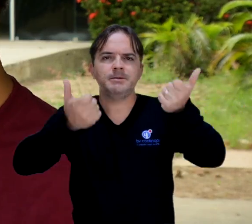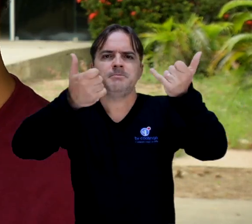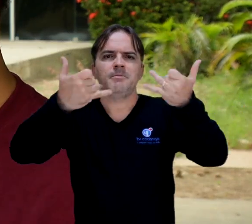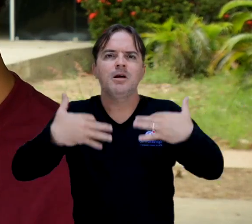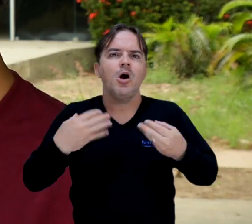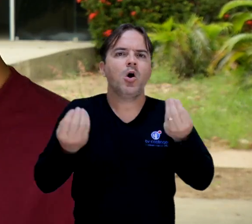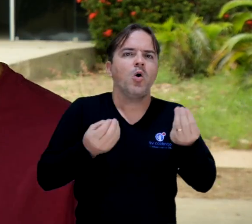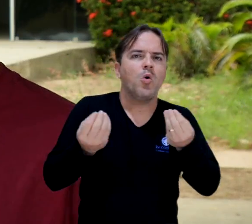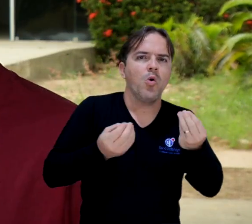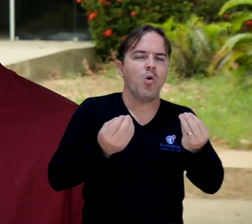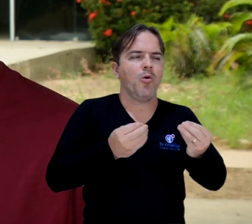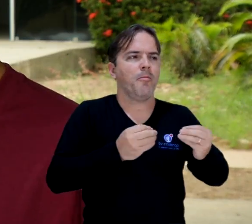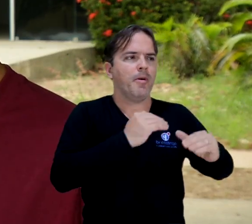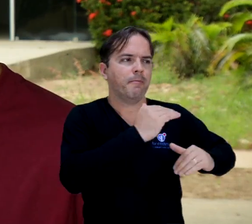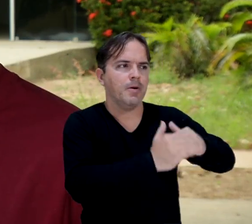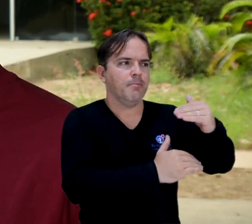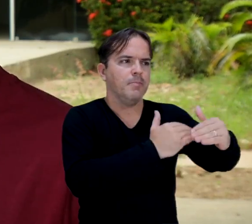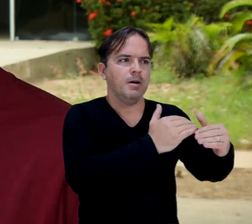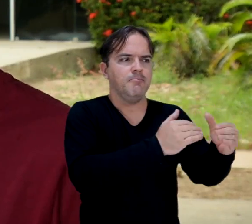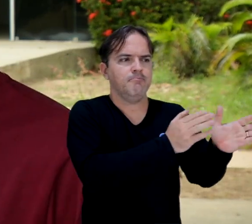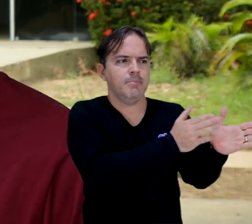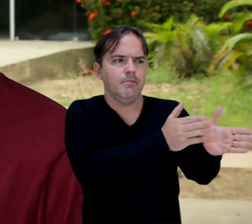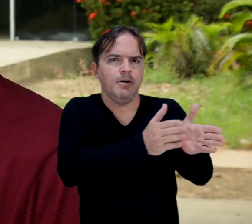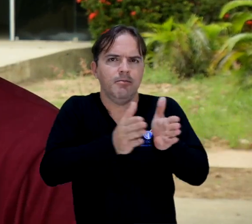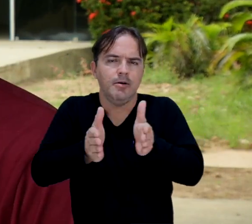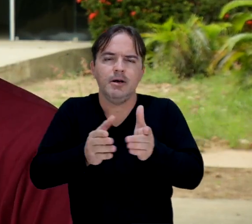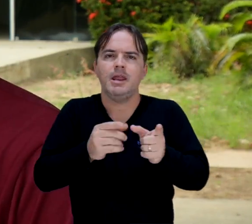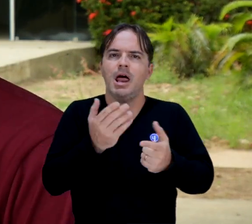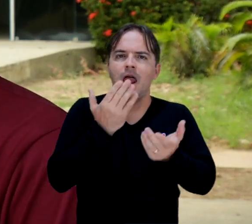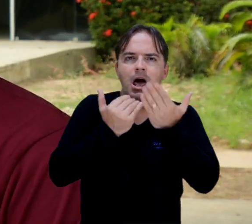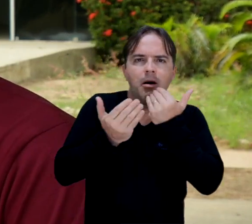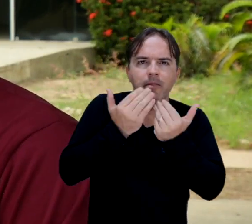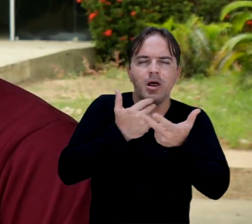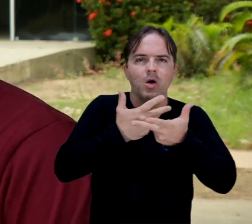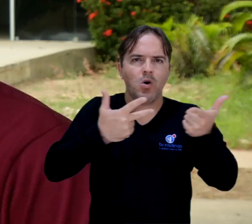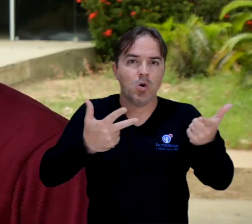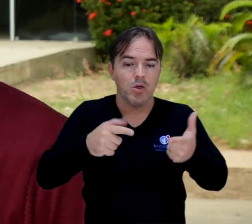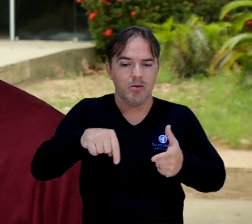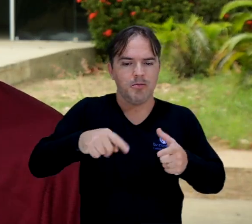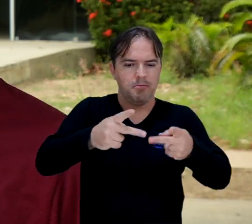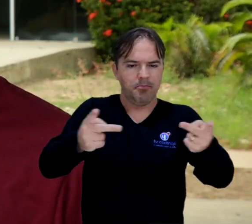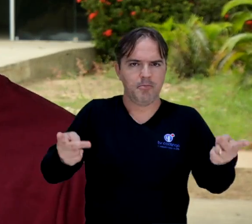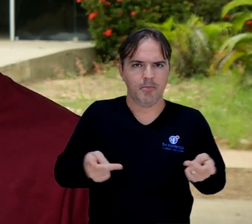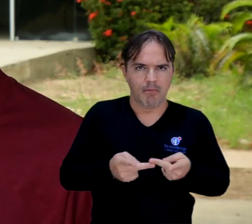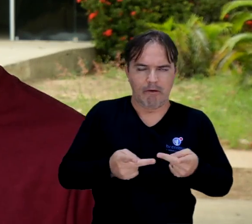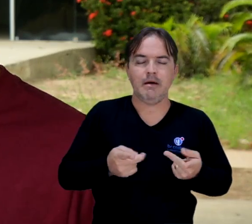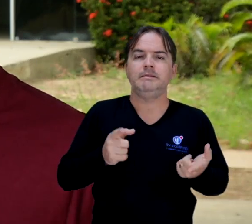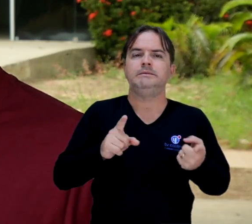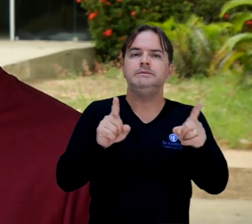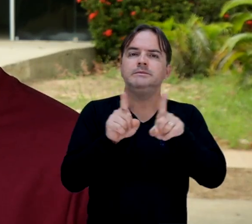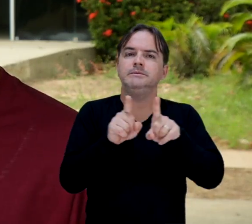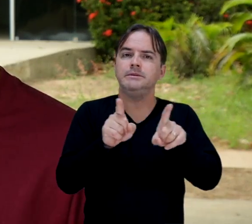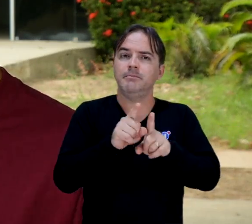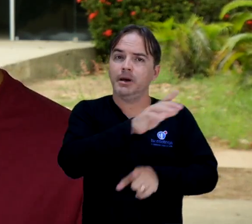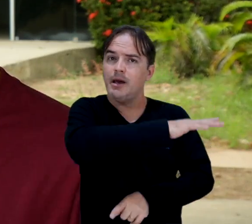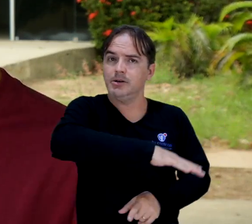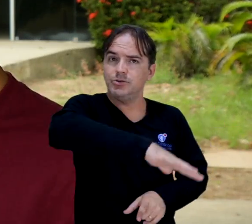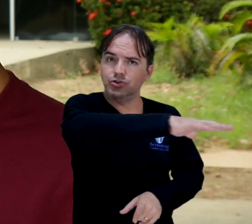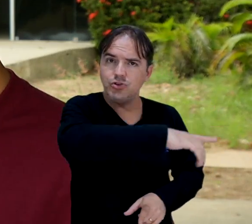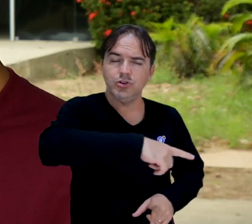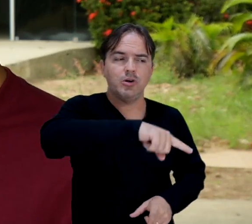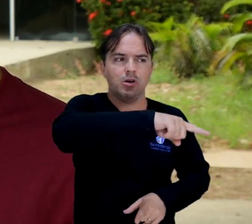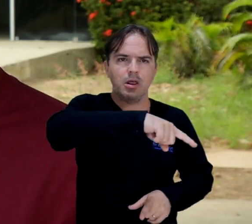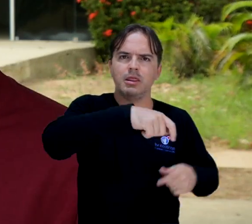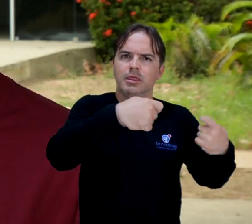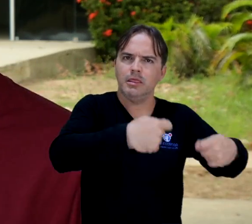cadeia produtiva, de explicar como é os alimentos que chegam até o prato do brasileiro e explicar para essa região que existe um